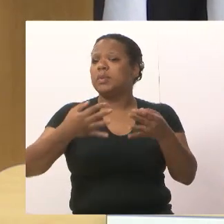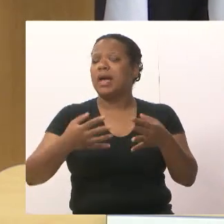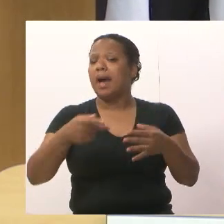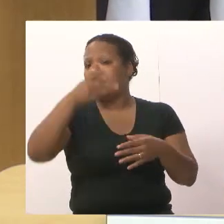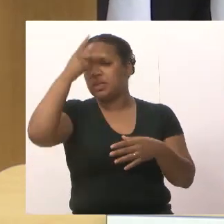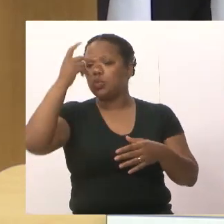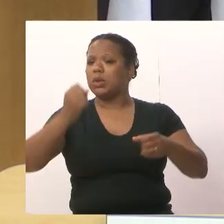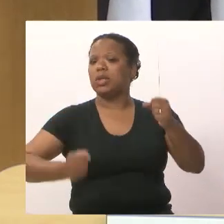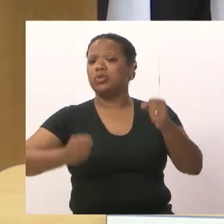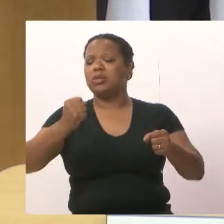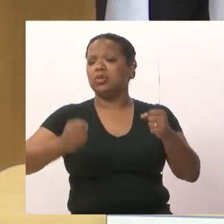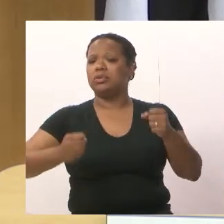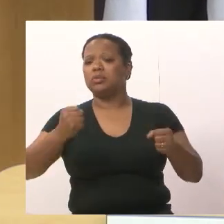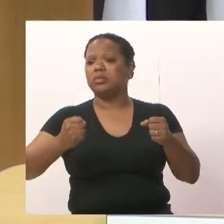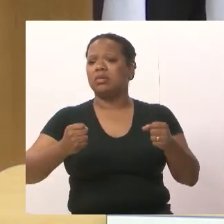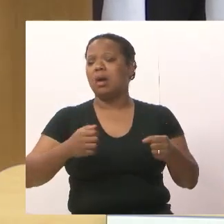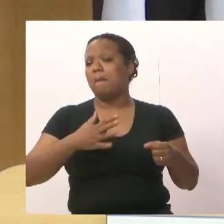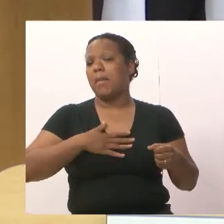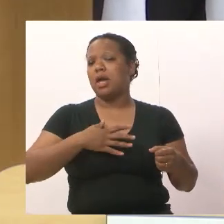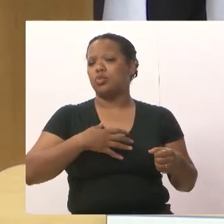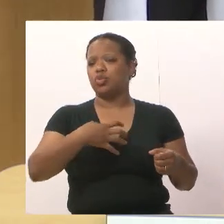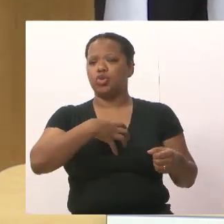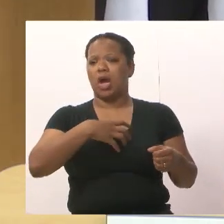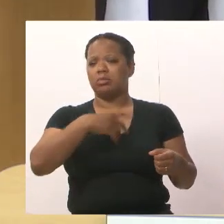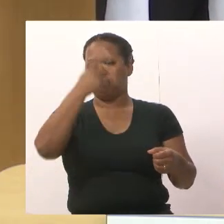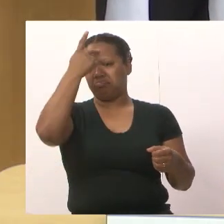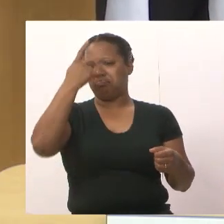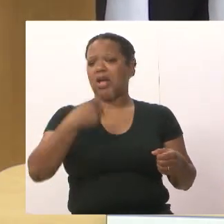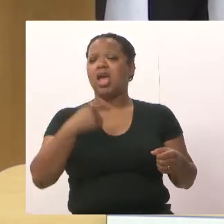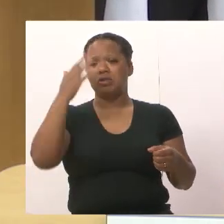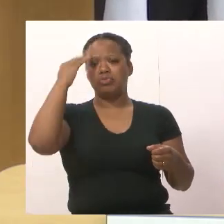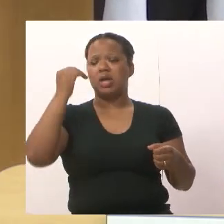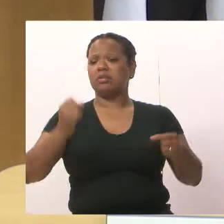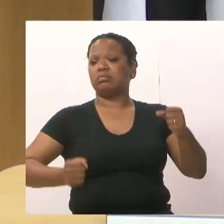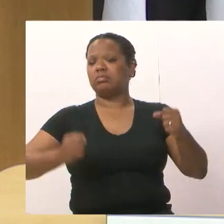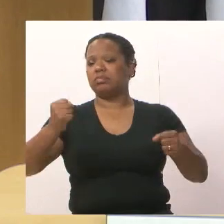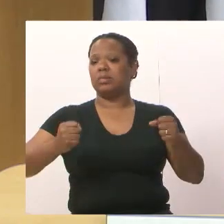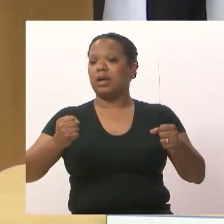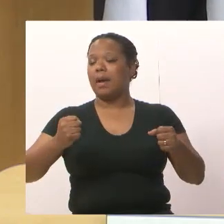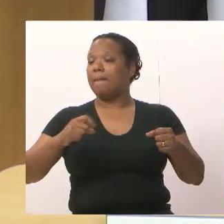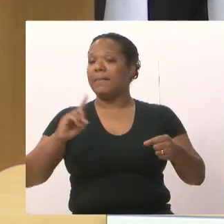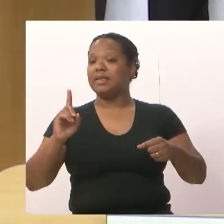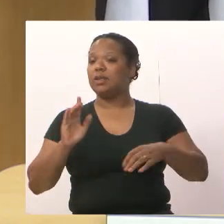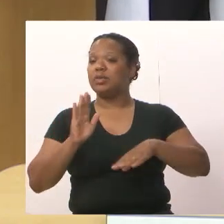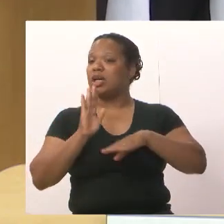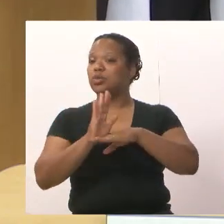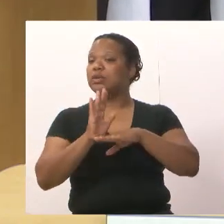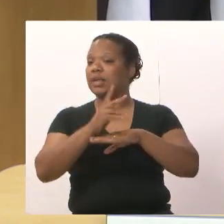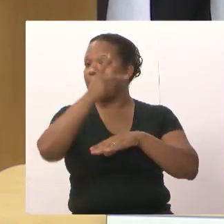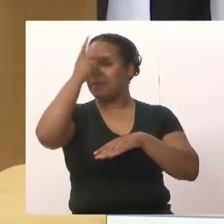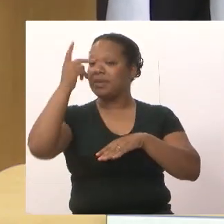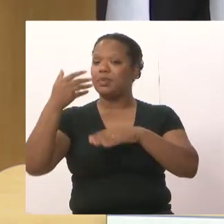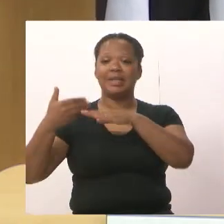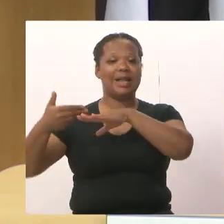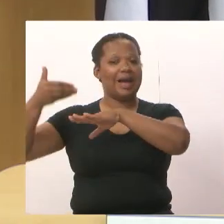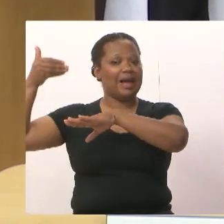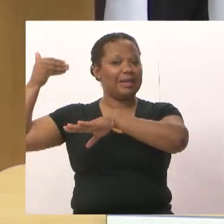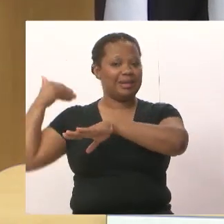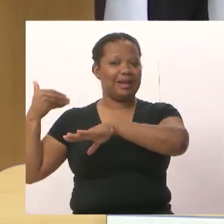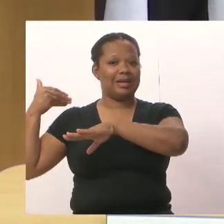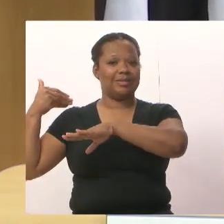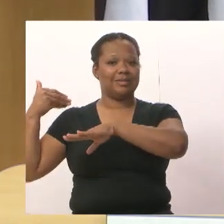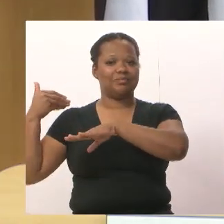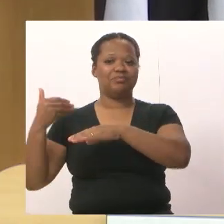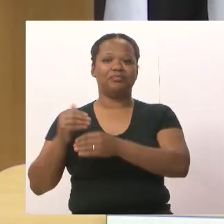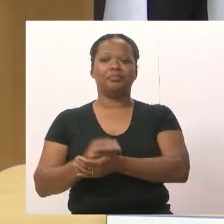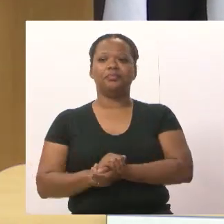está dirigindo o carro vai conduzir da melhor maneira possível, mas não vai estar refletindo o que a pessoa quer. E o